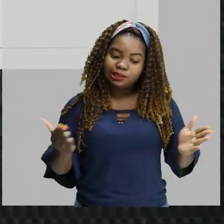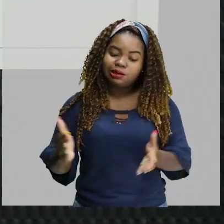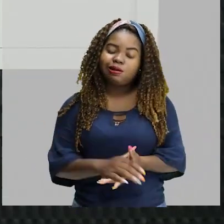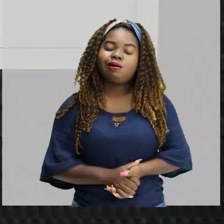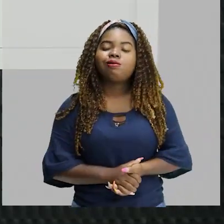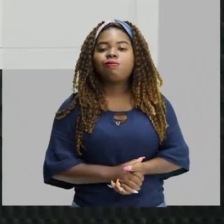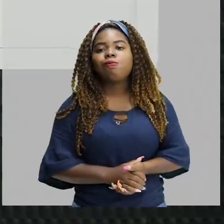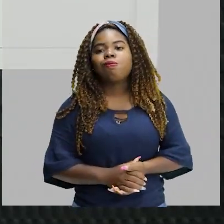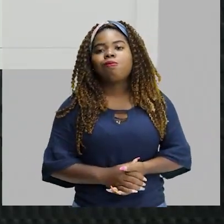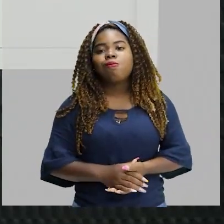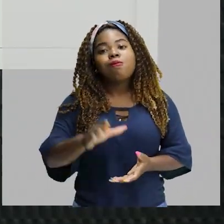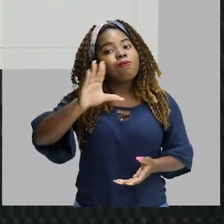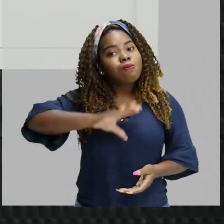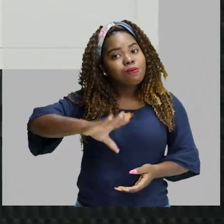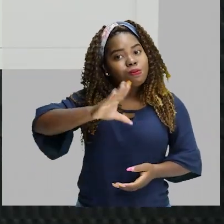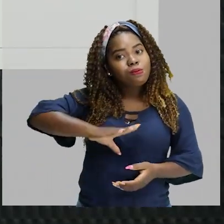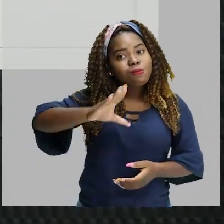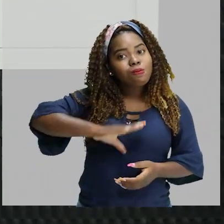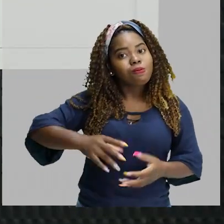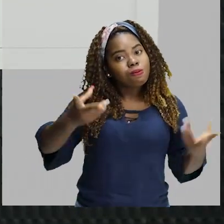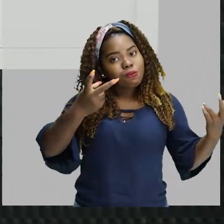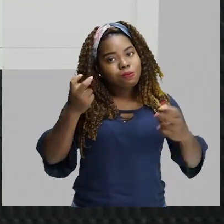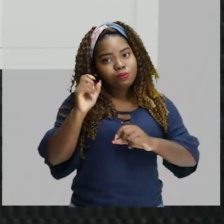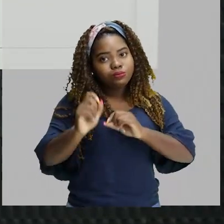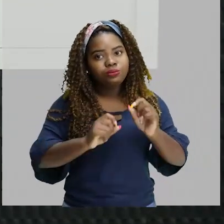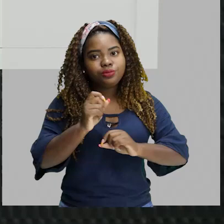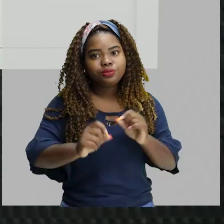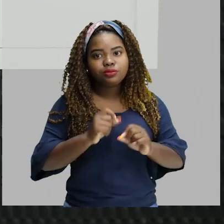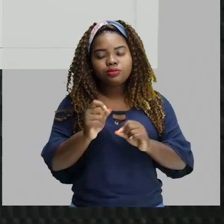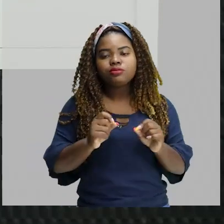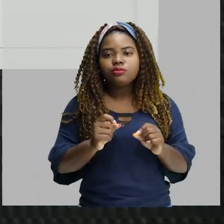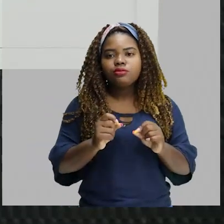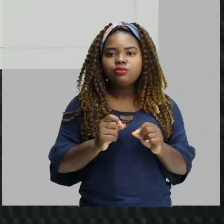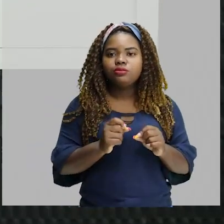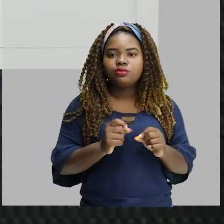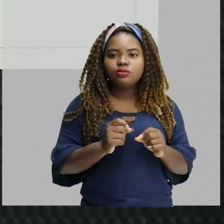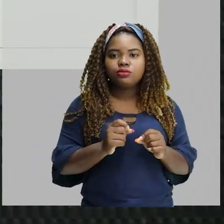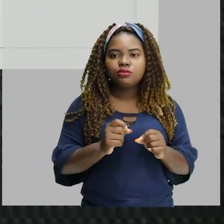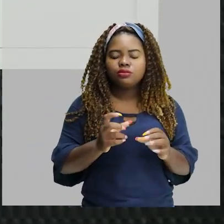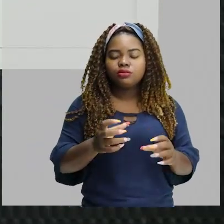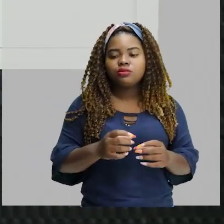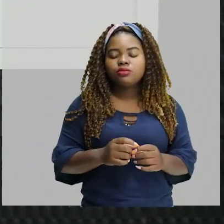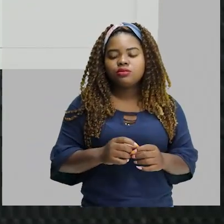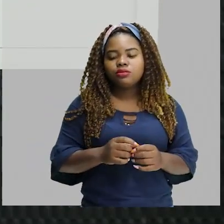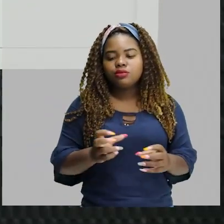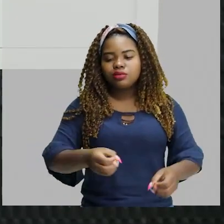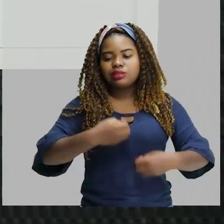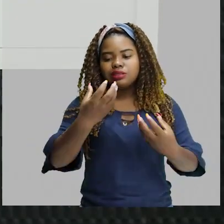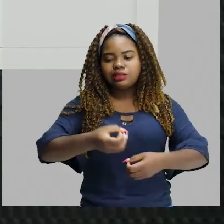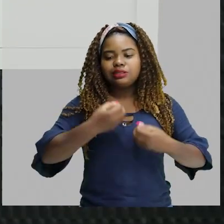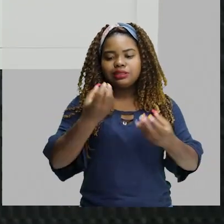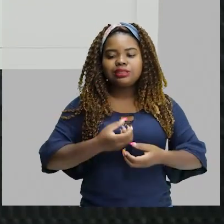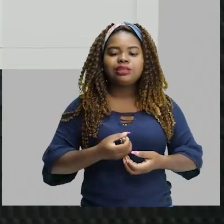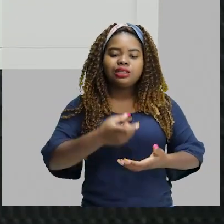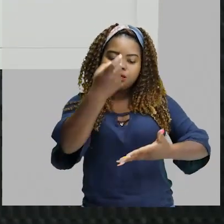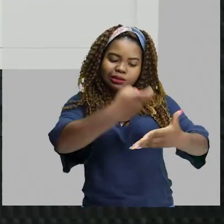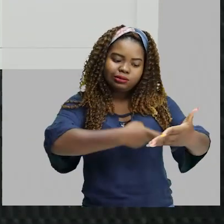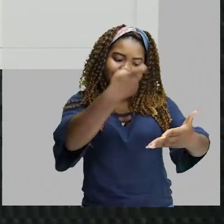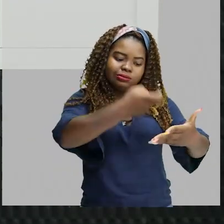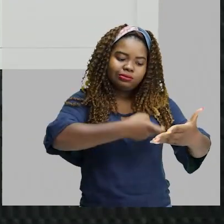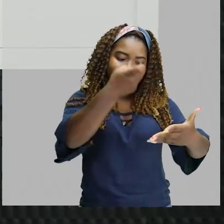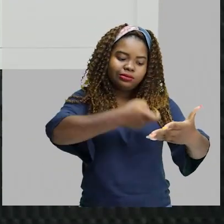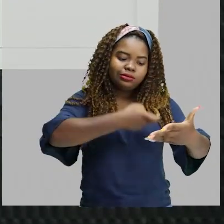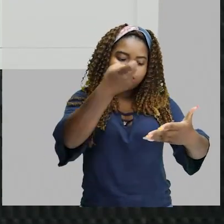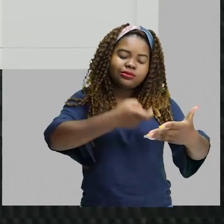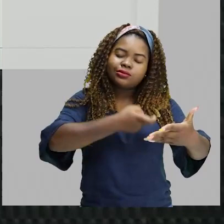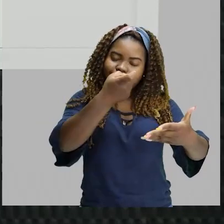Em língua portuguesa, você vai perceber que quando você vai elaborar um texto dissertativo, você está ali construindo um